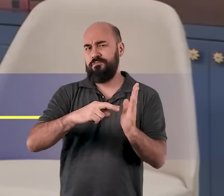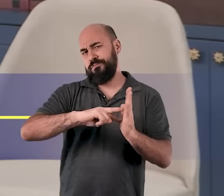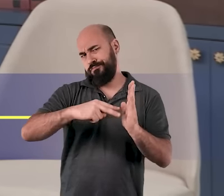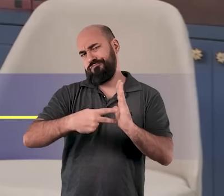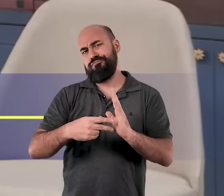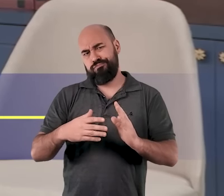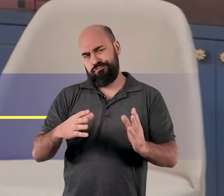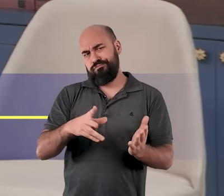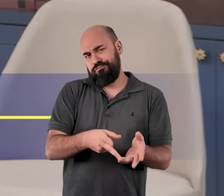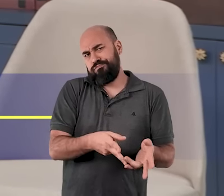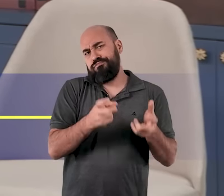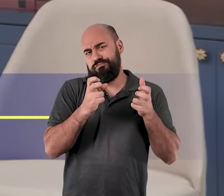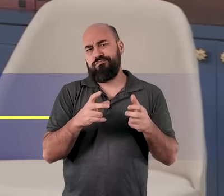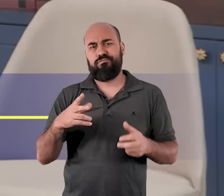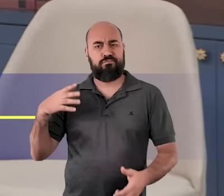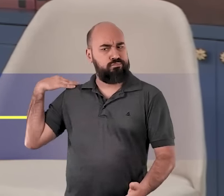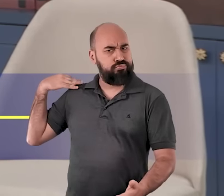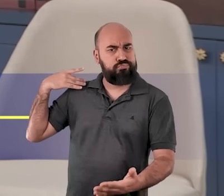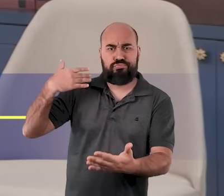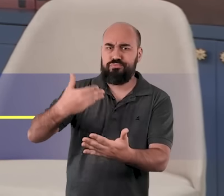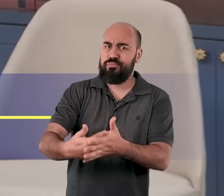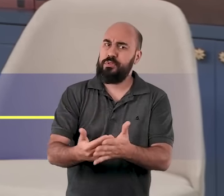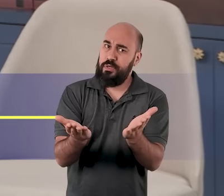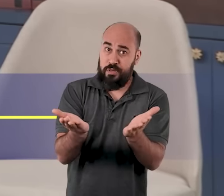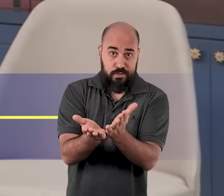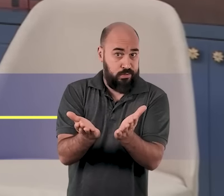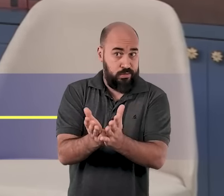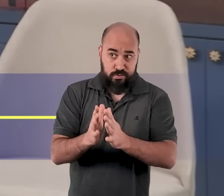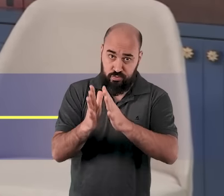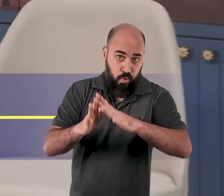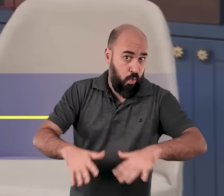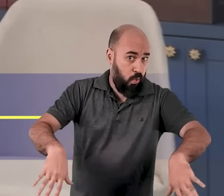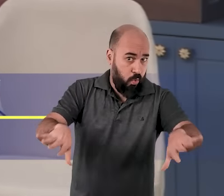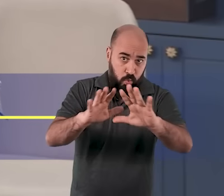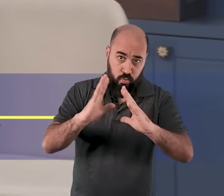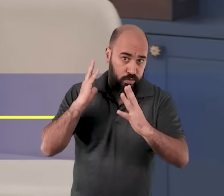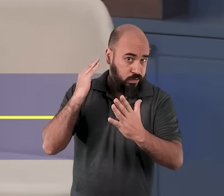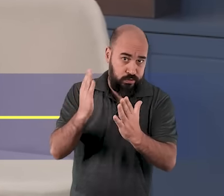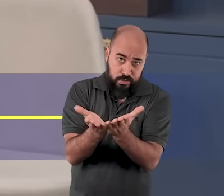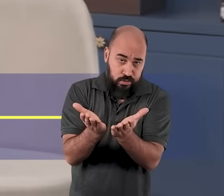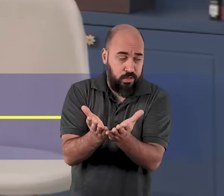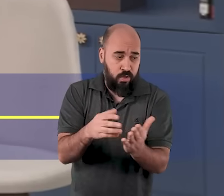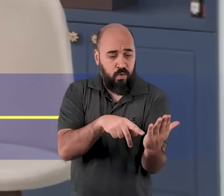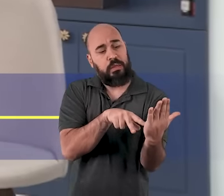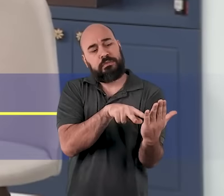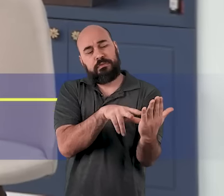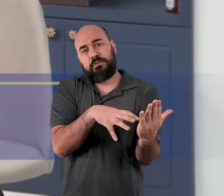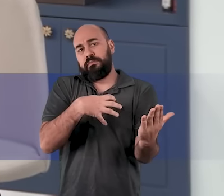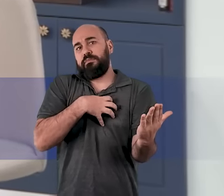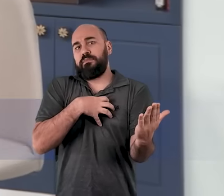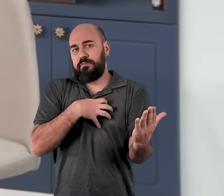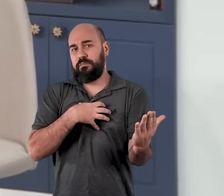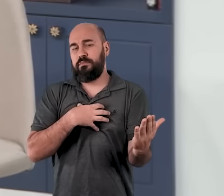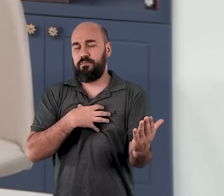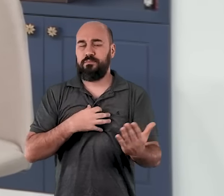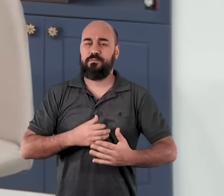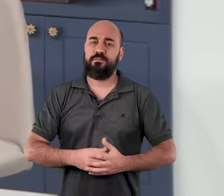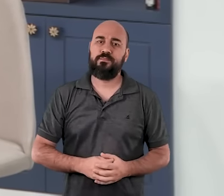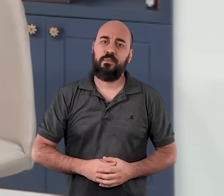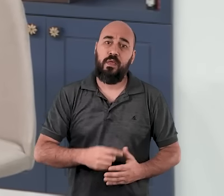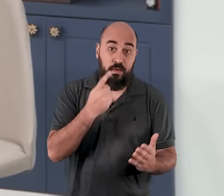Deus ao longo da era cristã. E veja como que o texto que eu li começa. Por esta razão, importa que